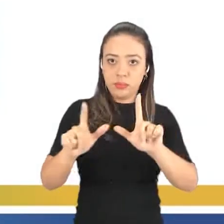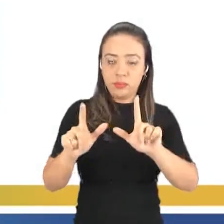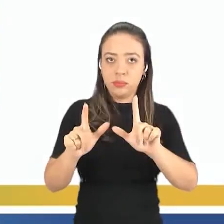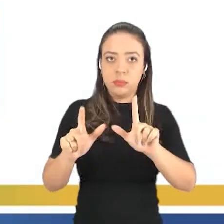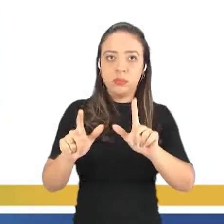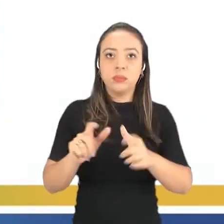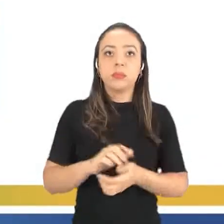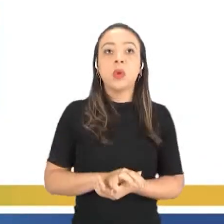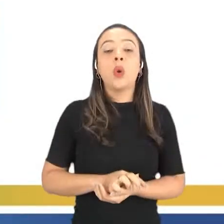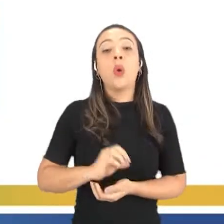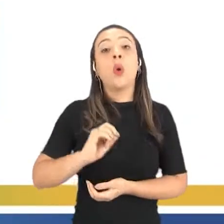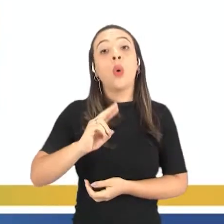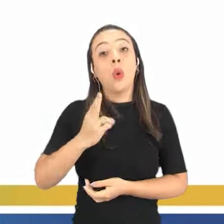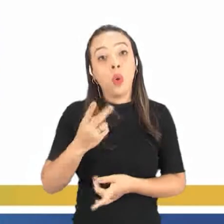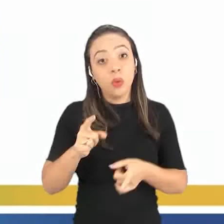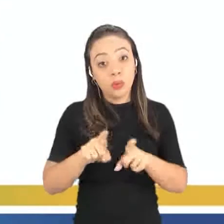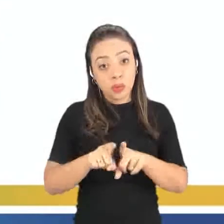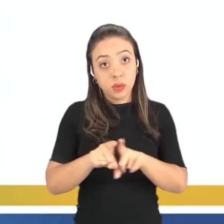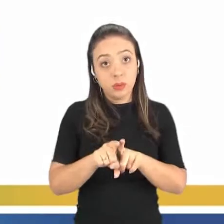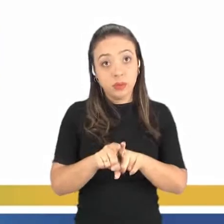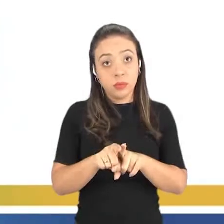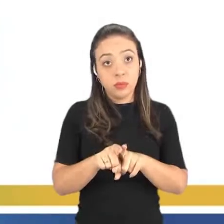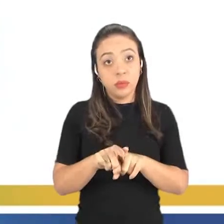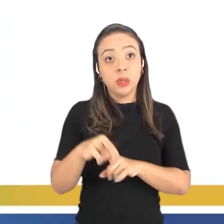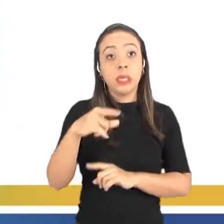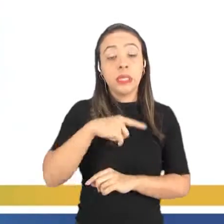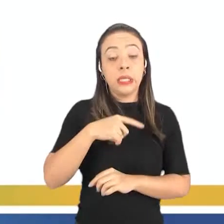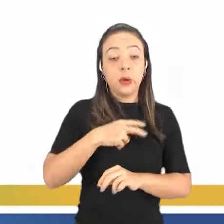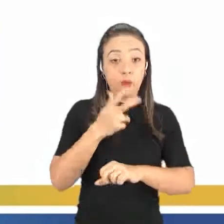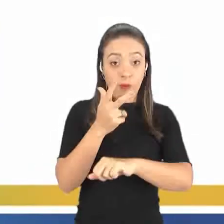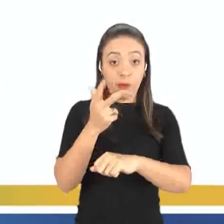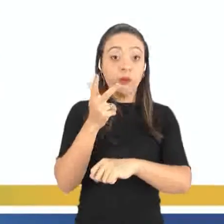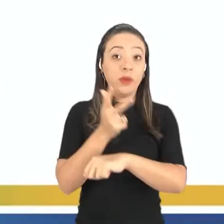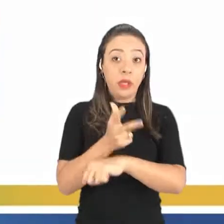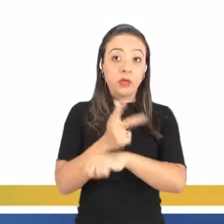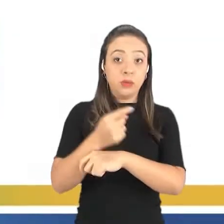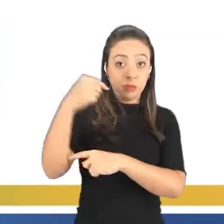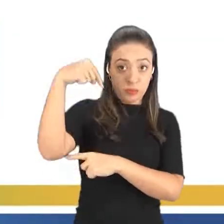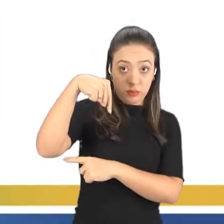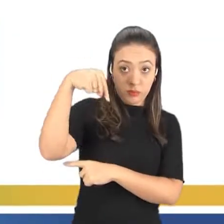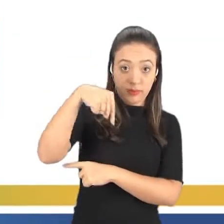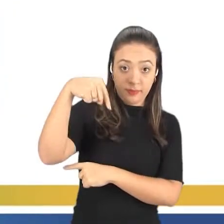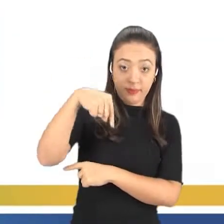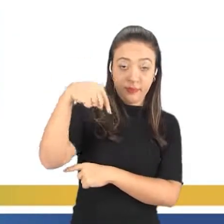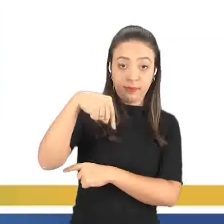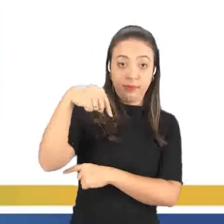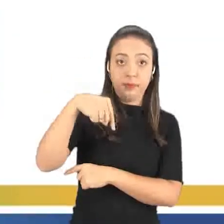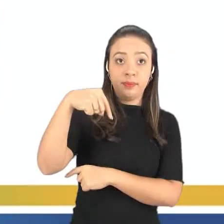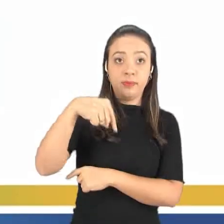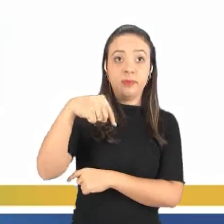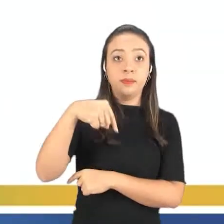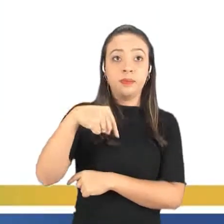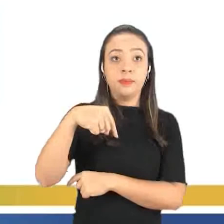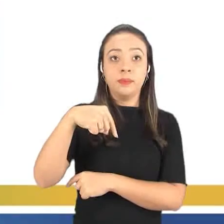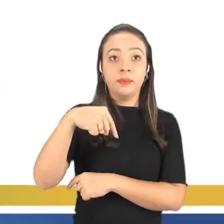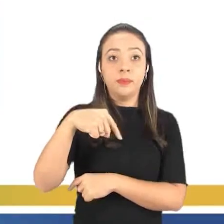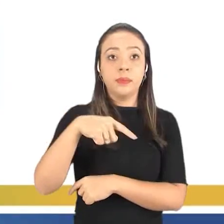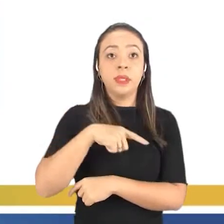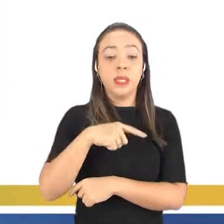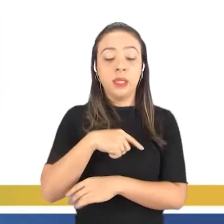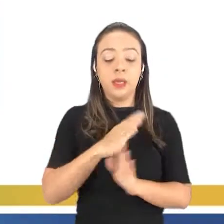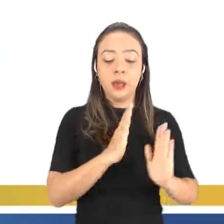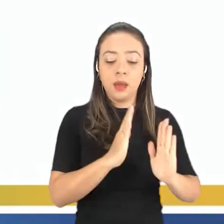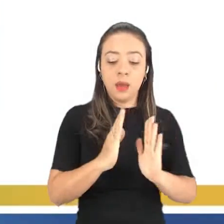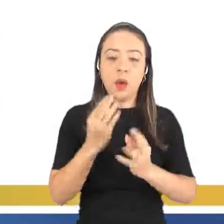imagens, ou acesse esse vídeo que eu coloquei aí embaixo, e você terá o passo a